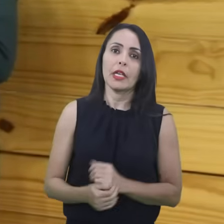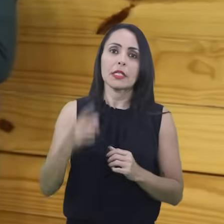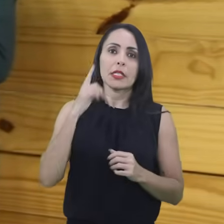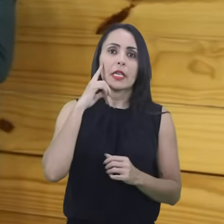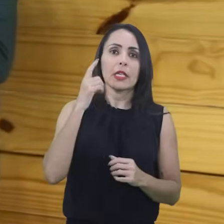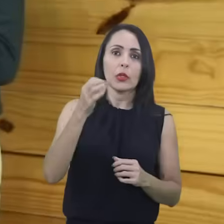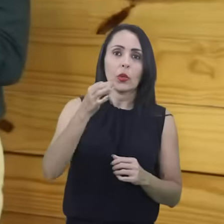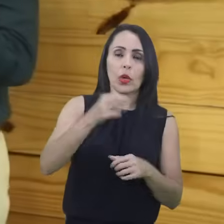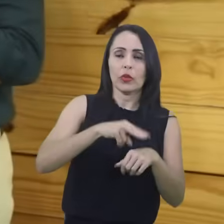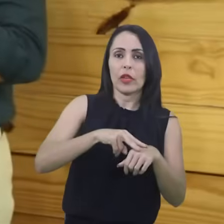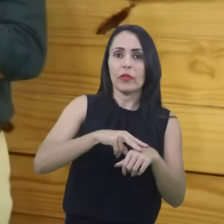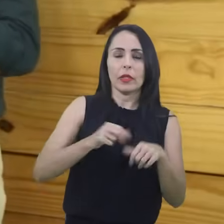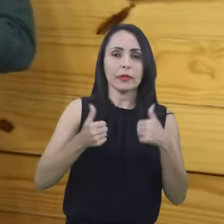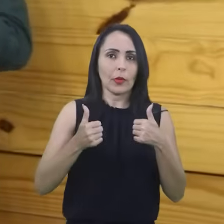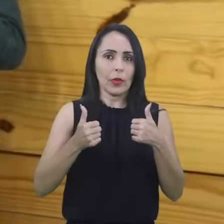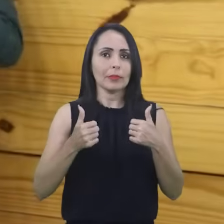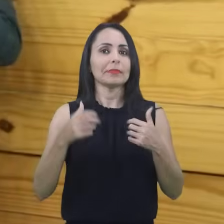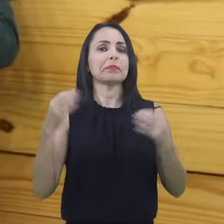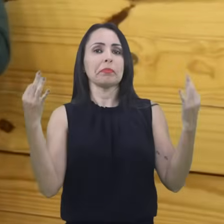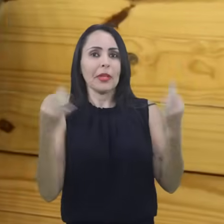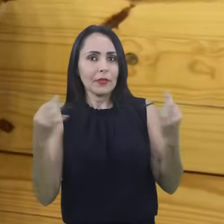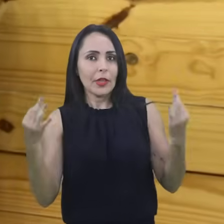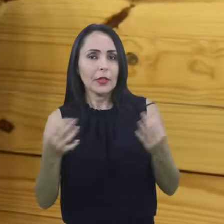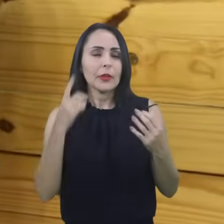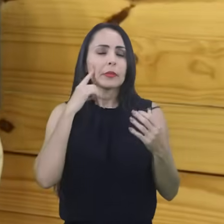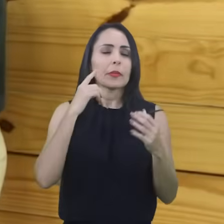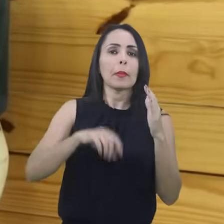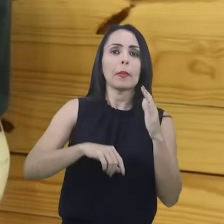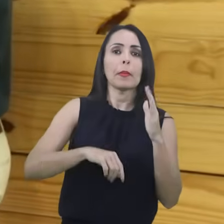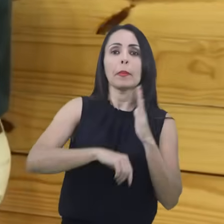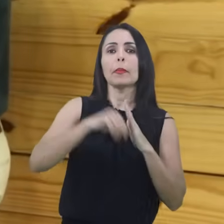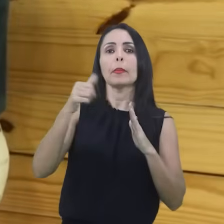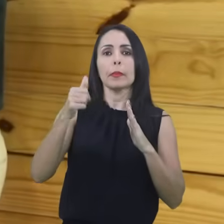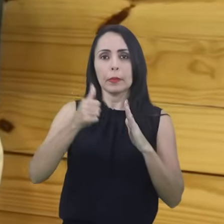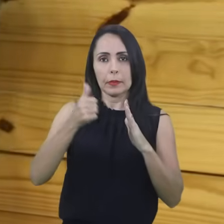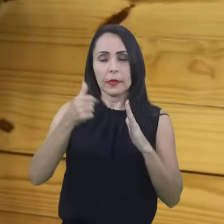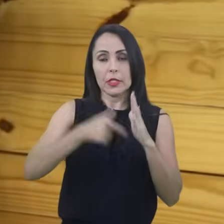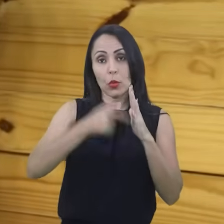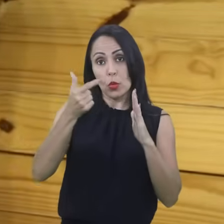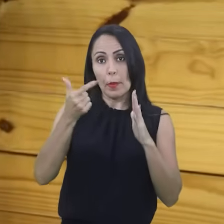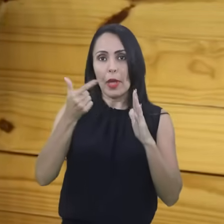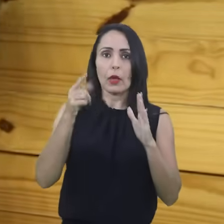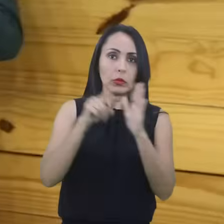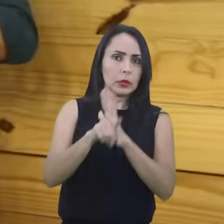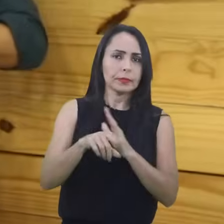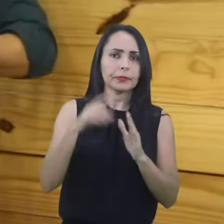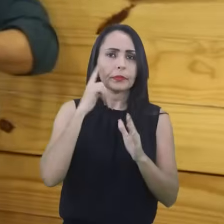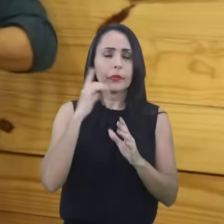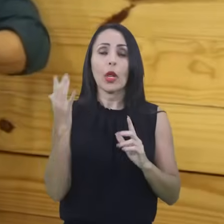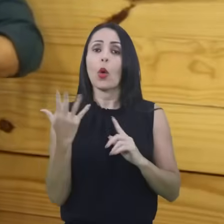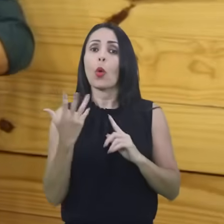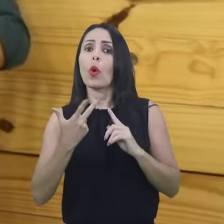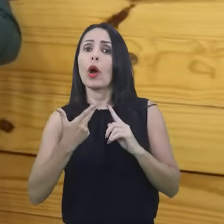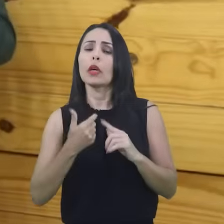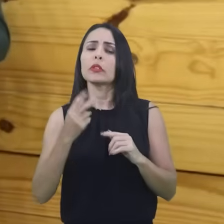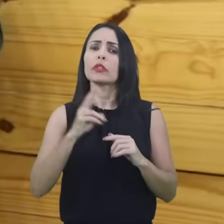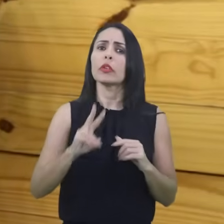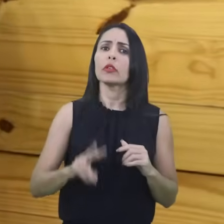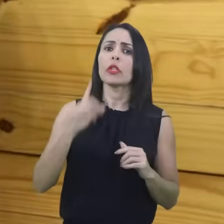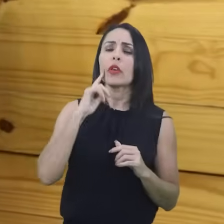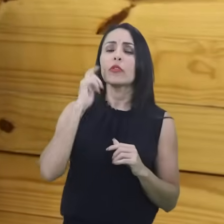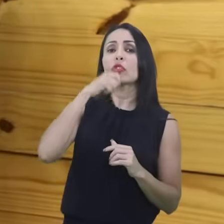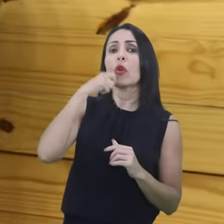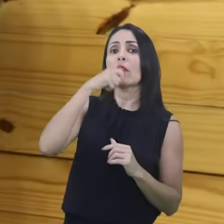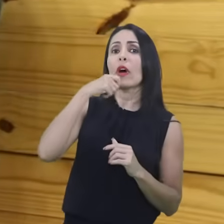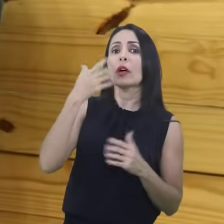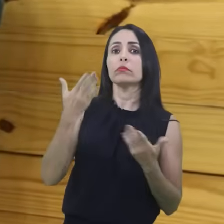grão de ervilha. Tranquilo? Perfeito. Mais uma pergunta. Afinal de contas, quantas vezes eu devo